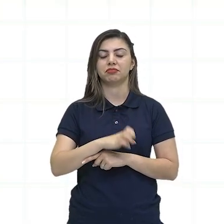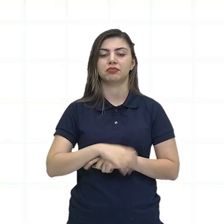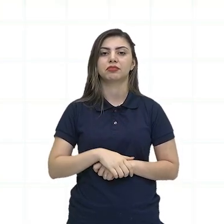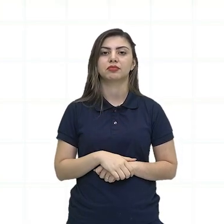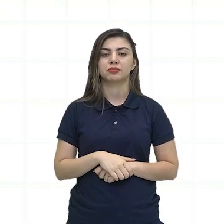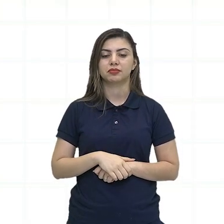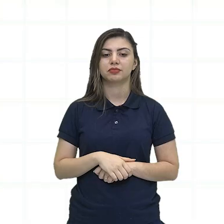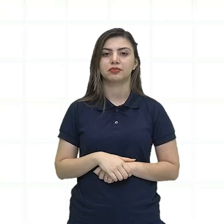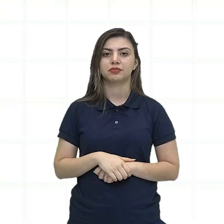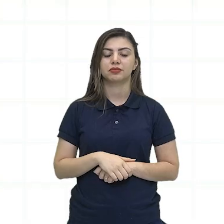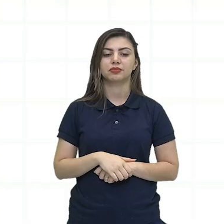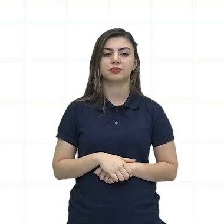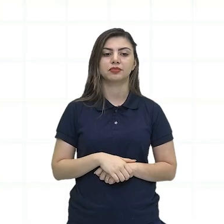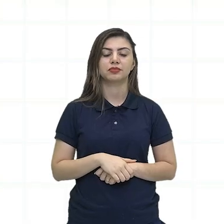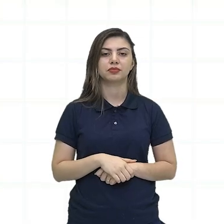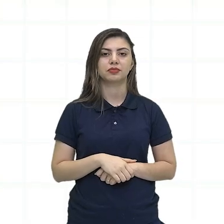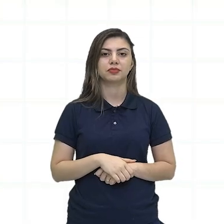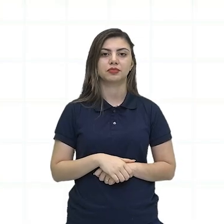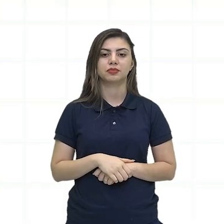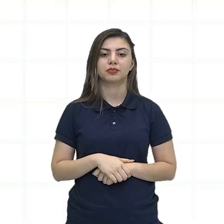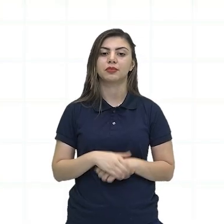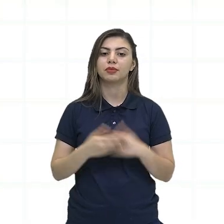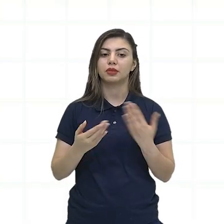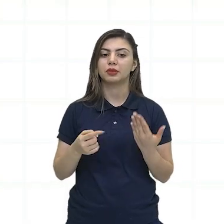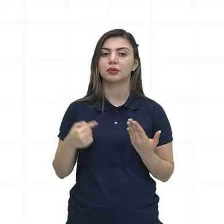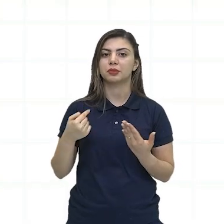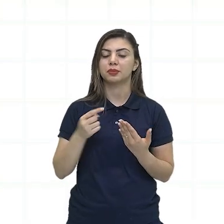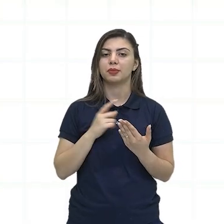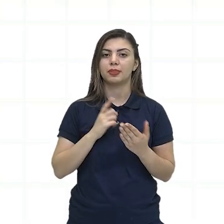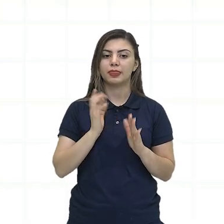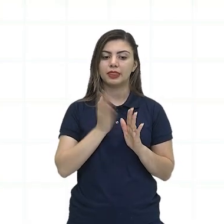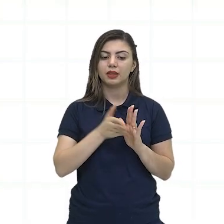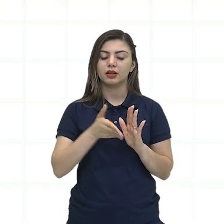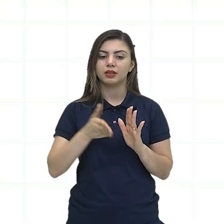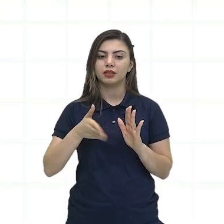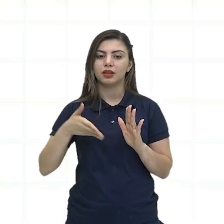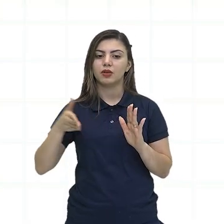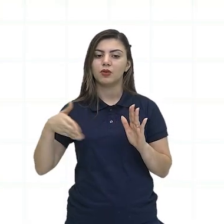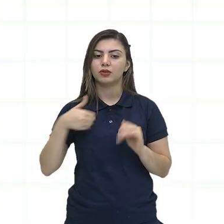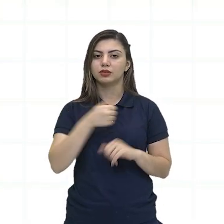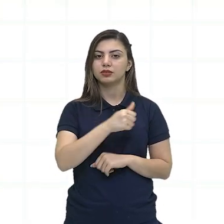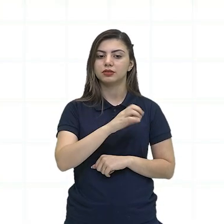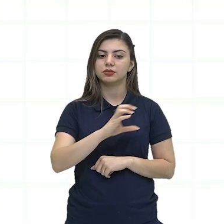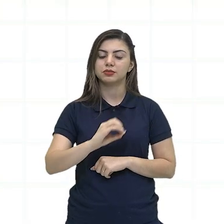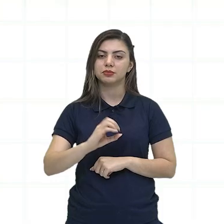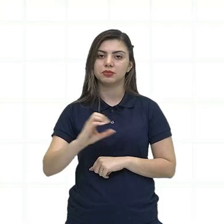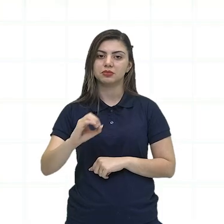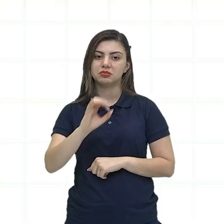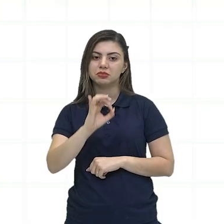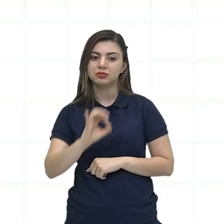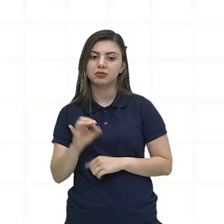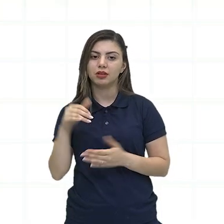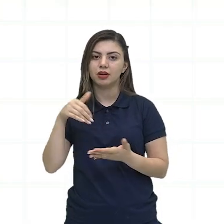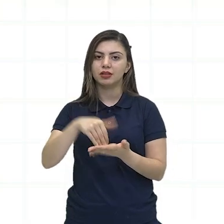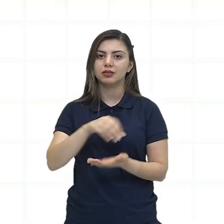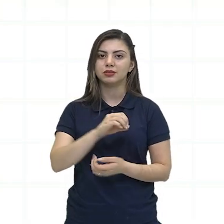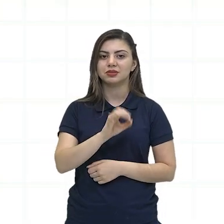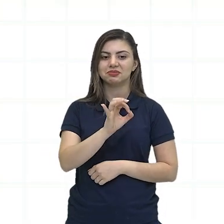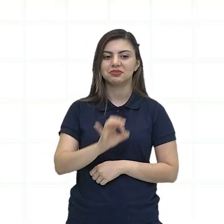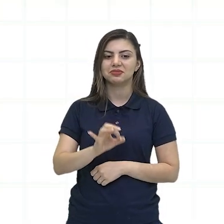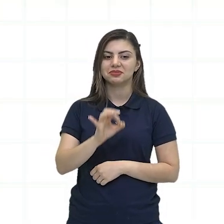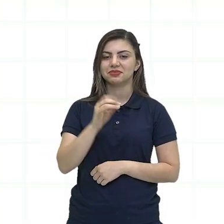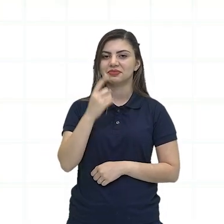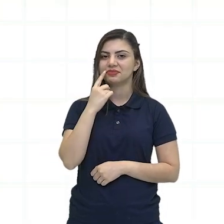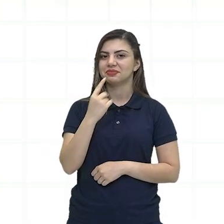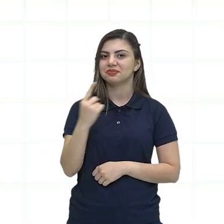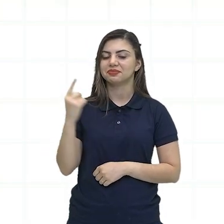que eu faço. E a gente colocou na ordem, né? De porcentagem aí para que vocês possam notar e ter essa ideia.